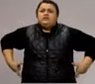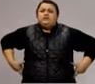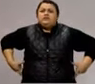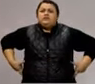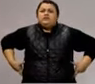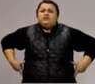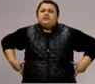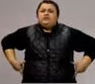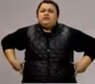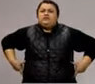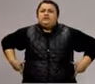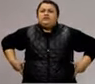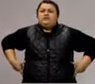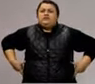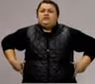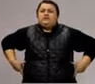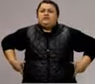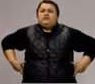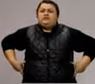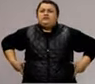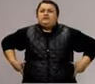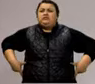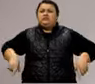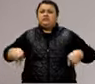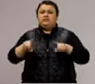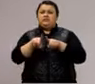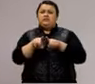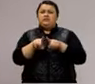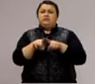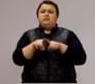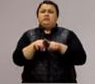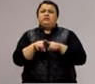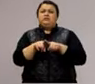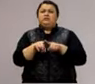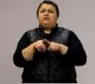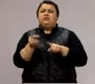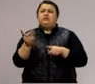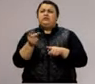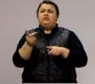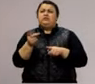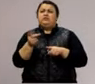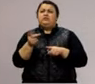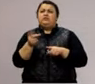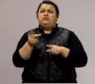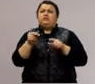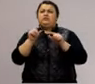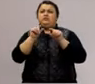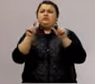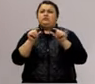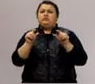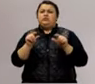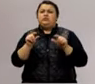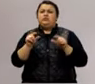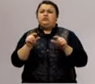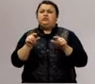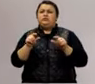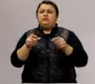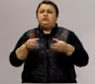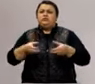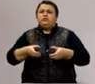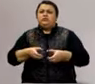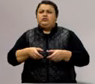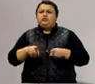dos rins. E temos também, né, os 2 órgãos, que é os testículos e